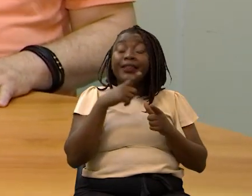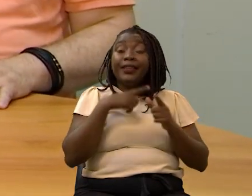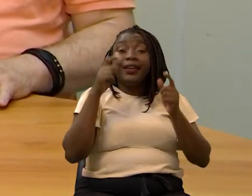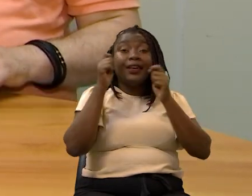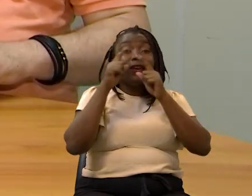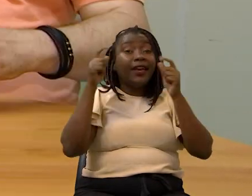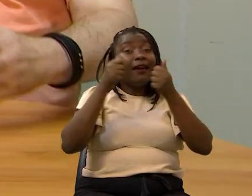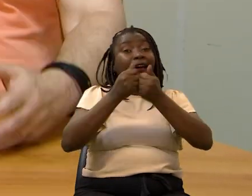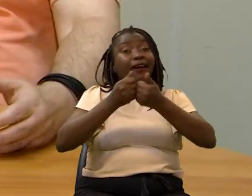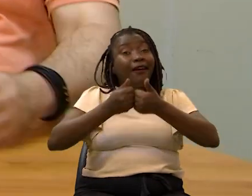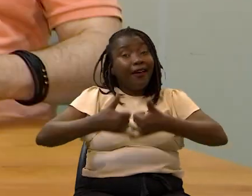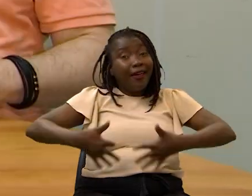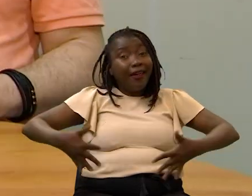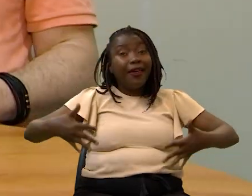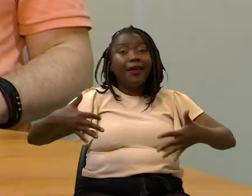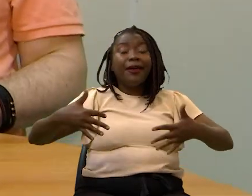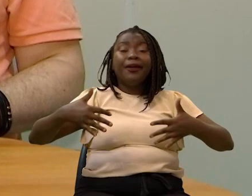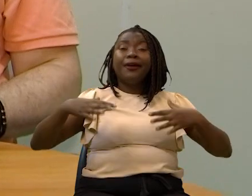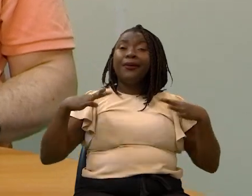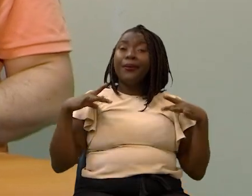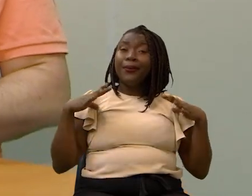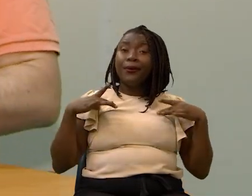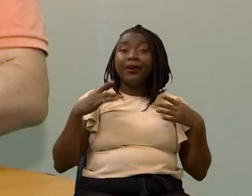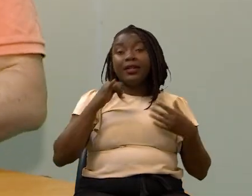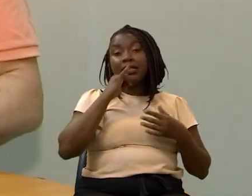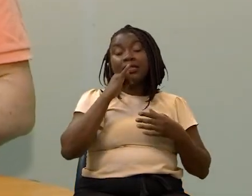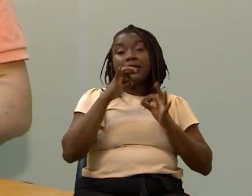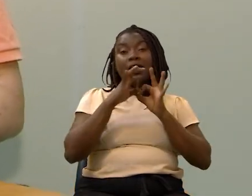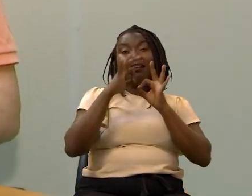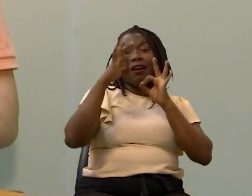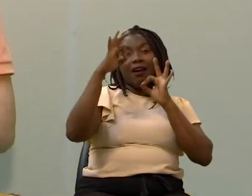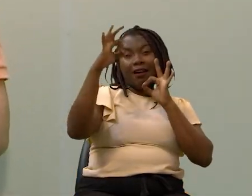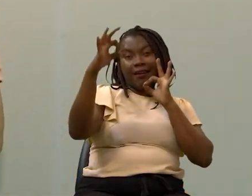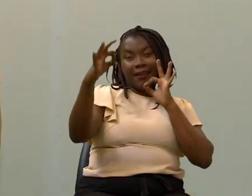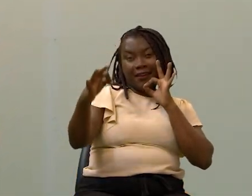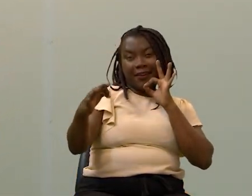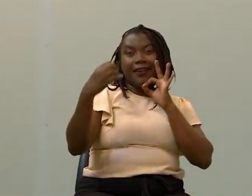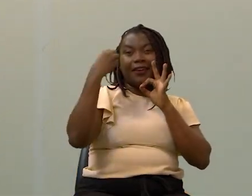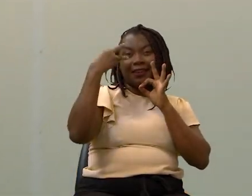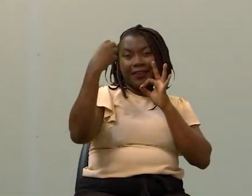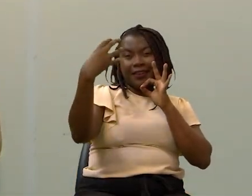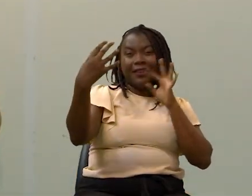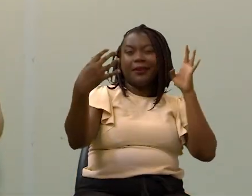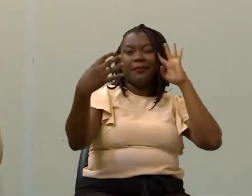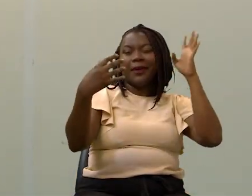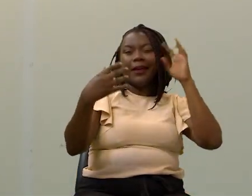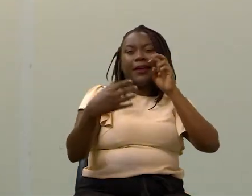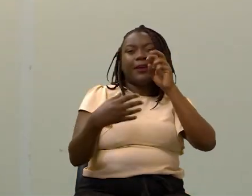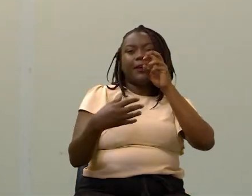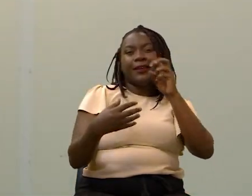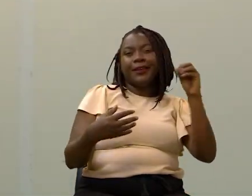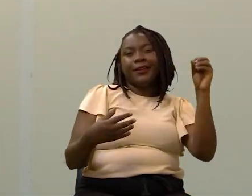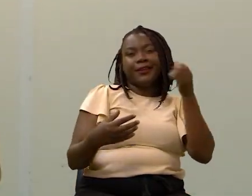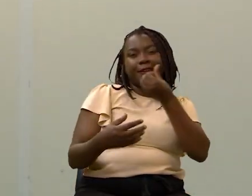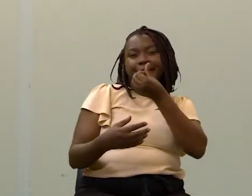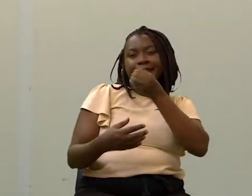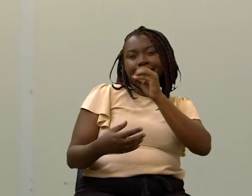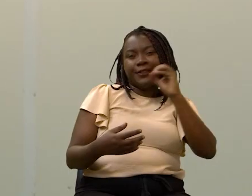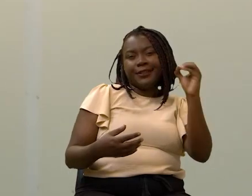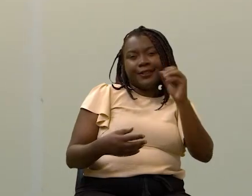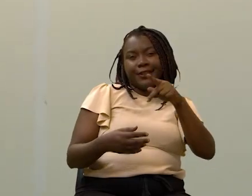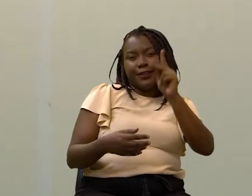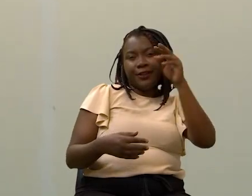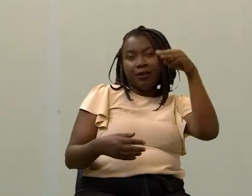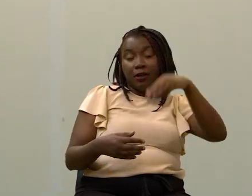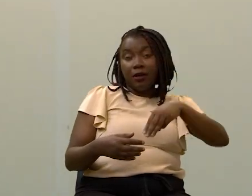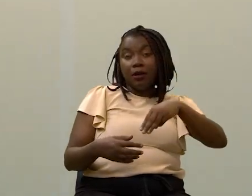Você tem que levar em conta o desgaste, a comodidade. Por exemplo, numa viagem longa, eu estou me imaginando aí uma viagem de 500, 600